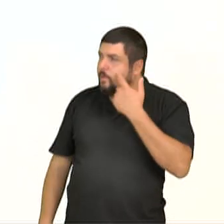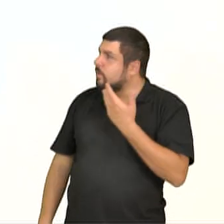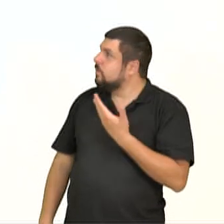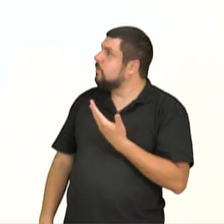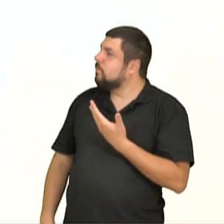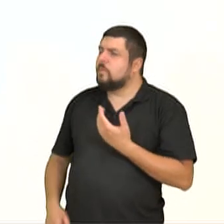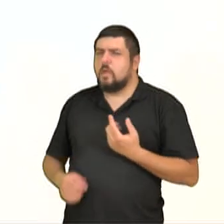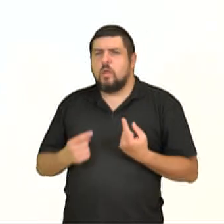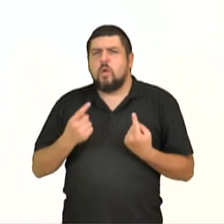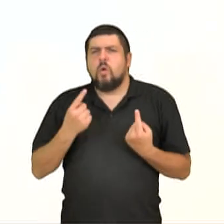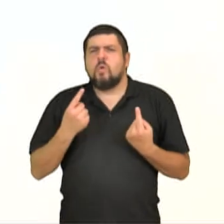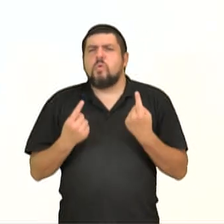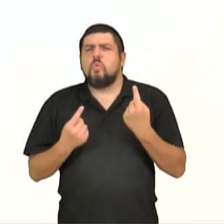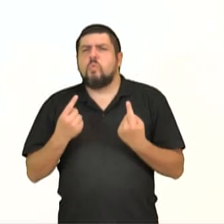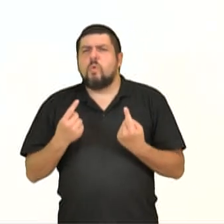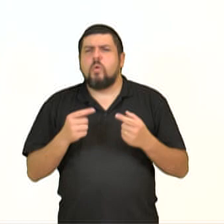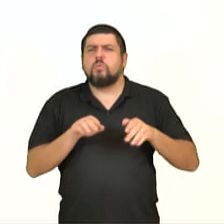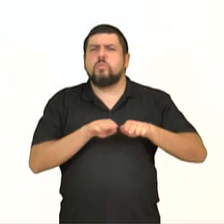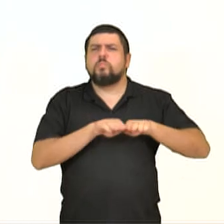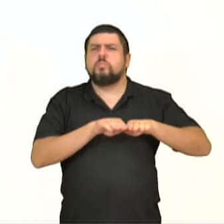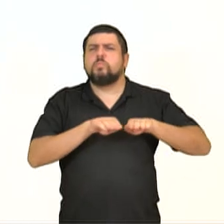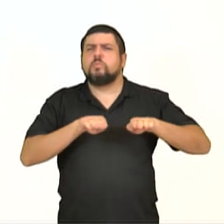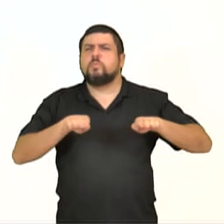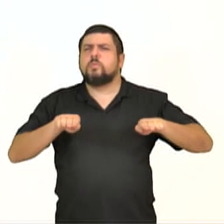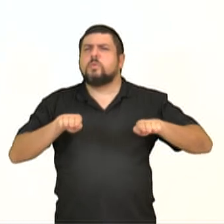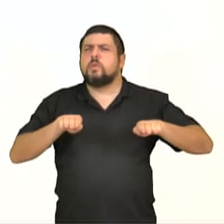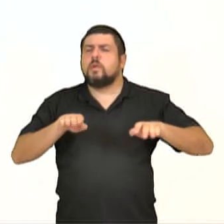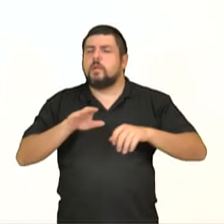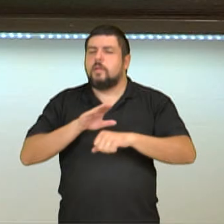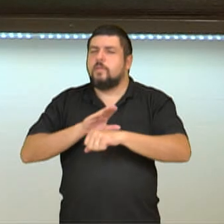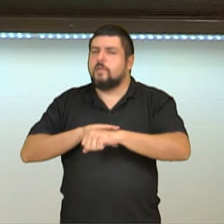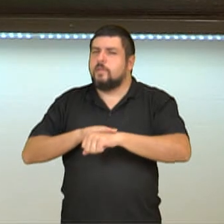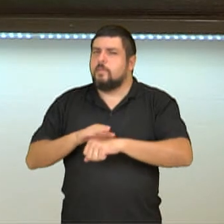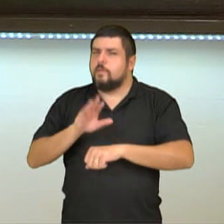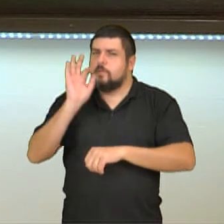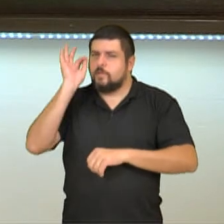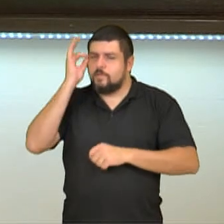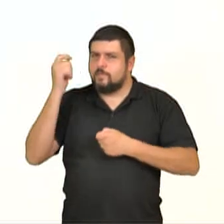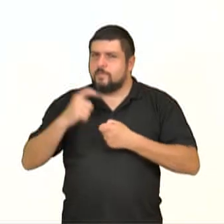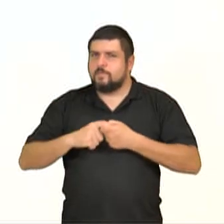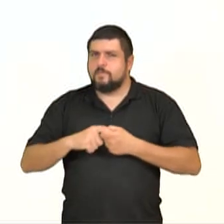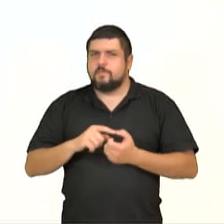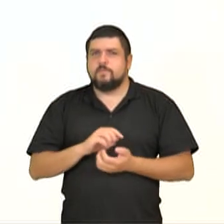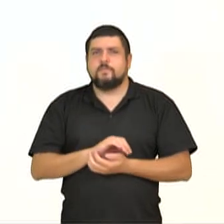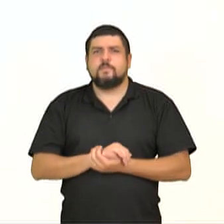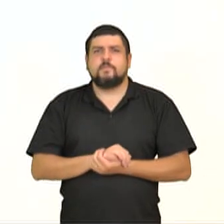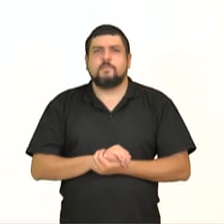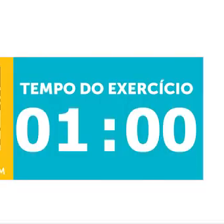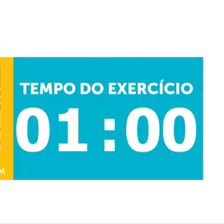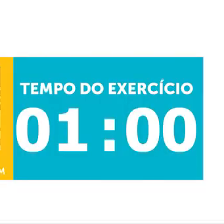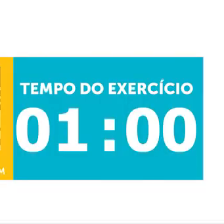desses podem ser considerados planos? Tempo para vocês e a gente já volta.